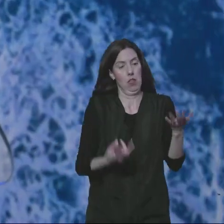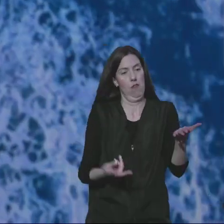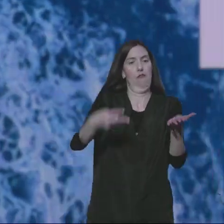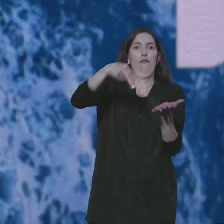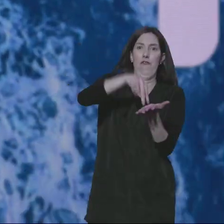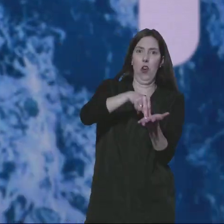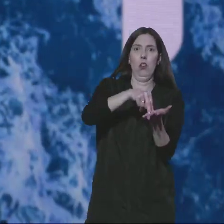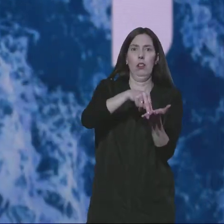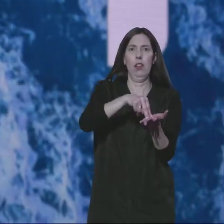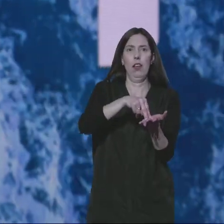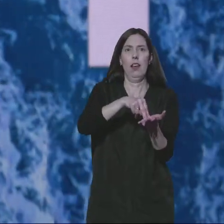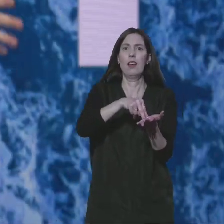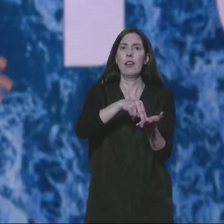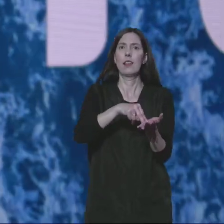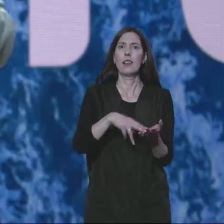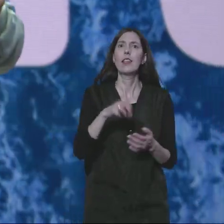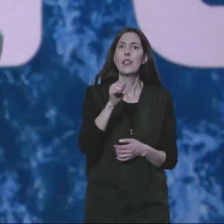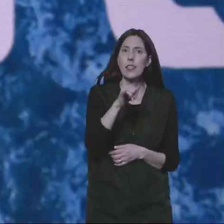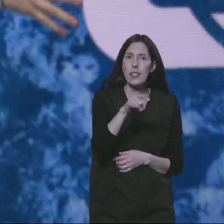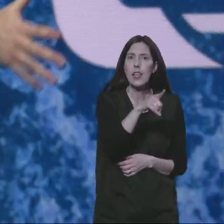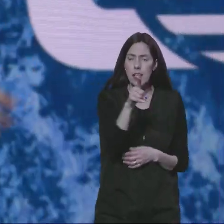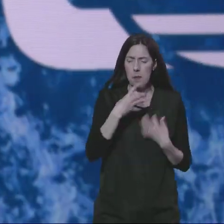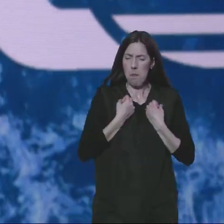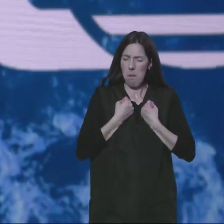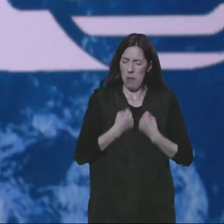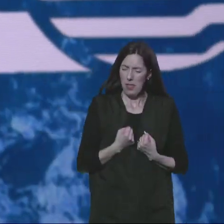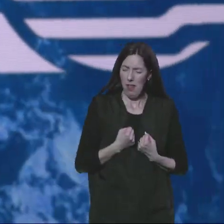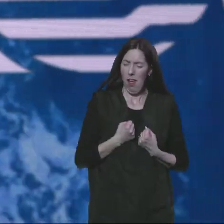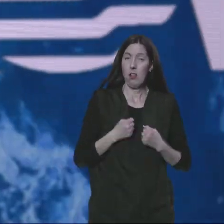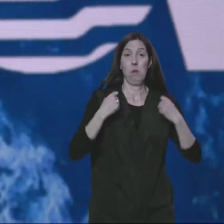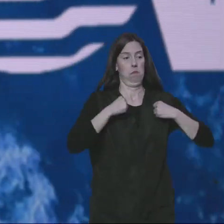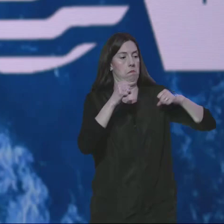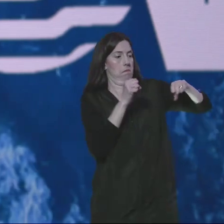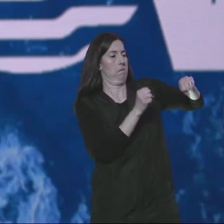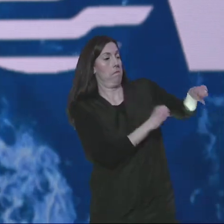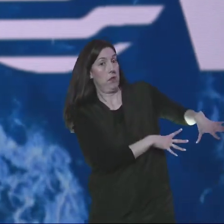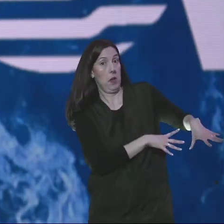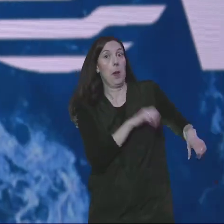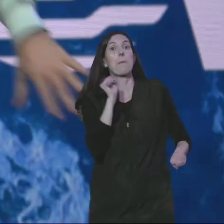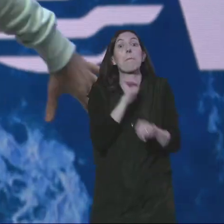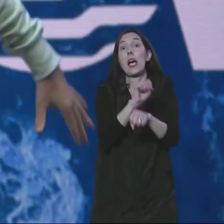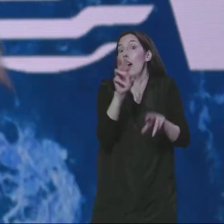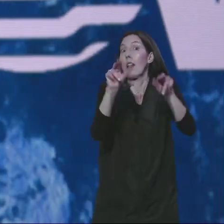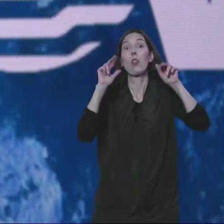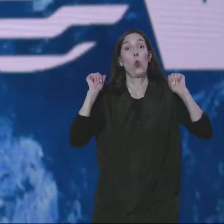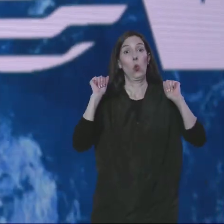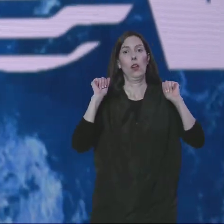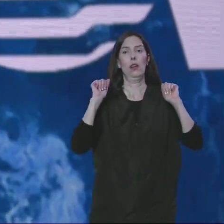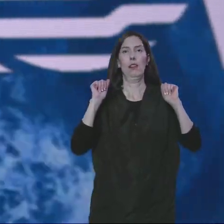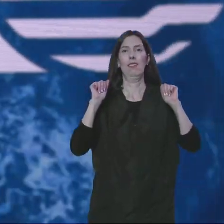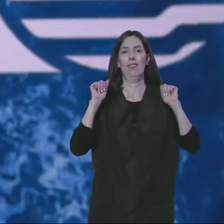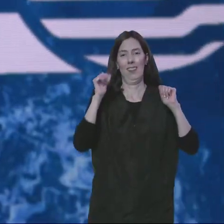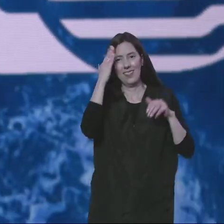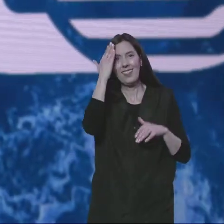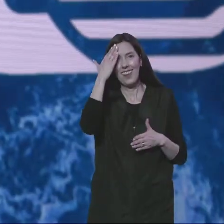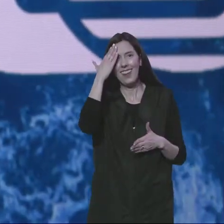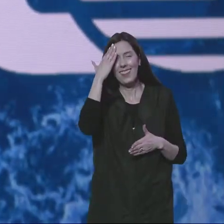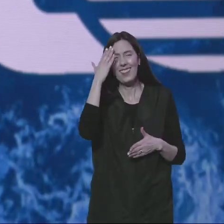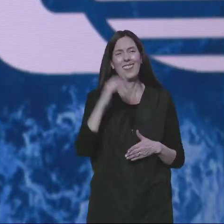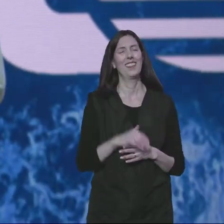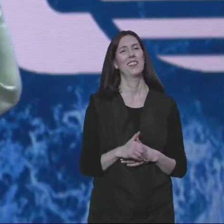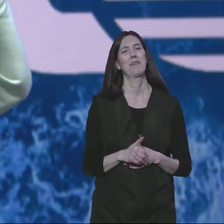joga fora. Mas não para, não para. Então ele fala, livra do que atrapalha, se livra do